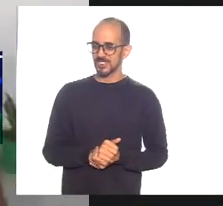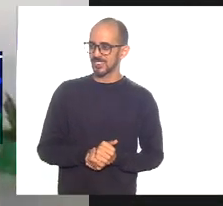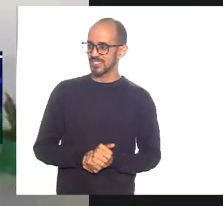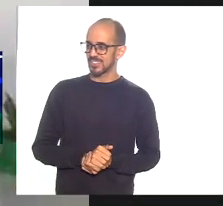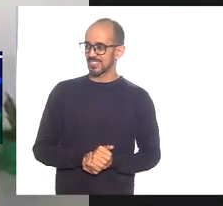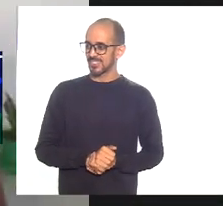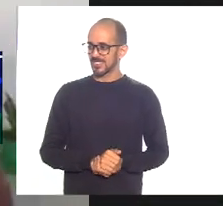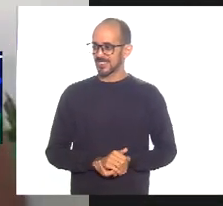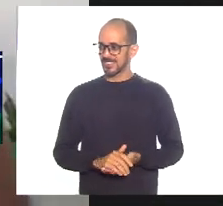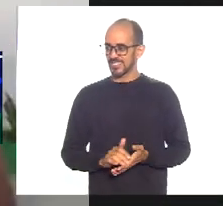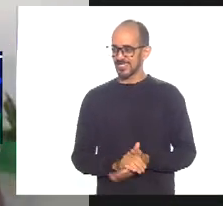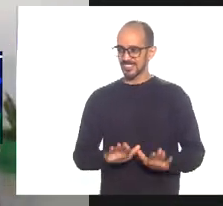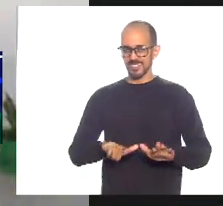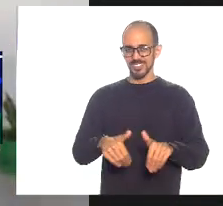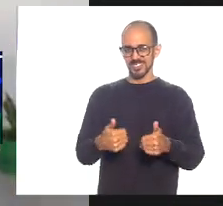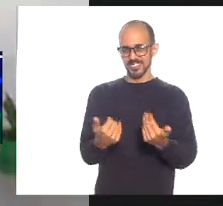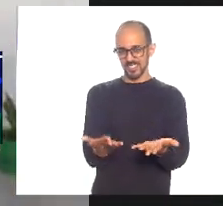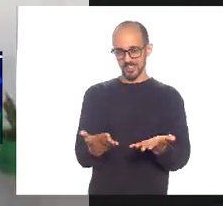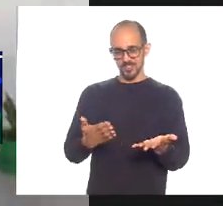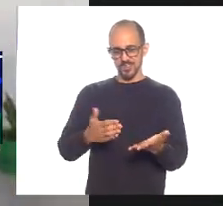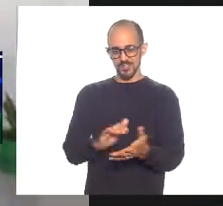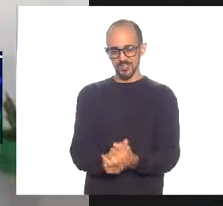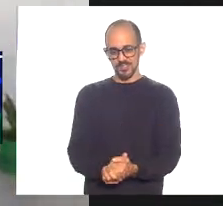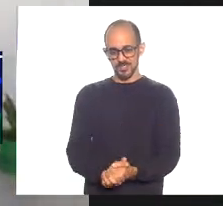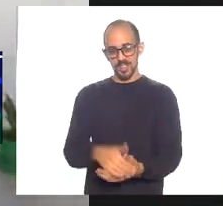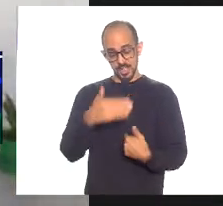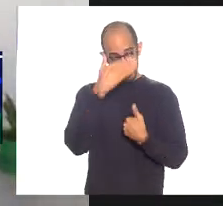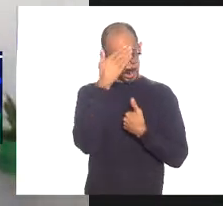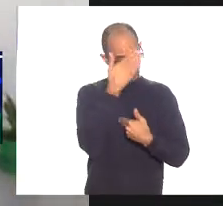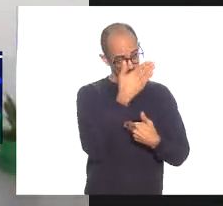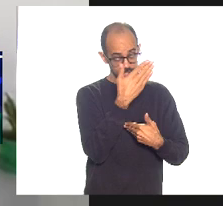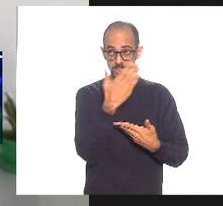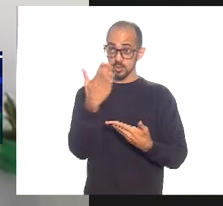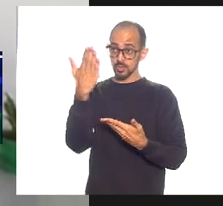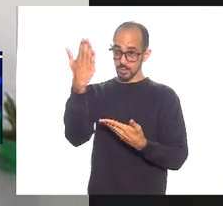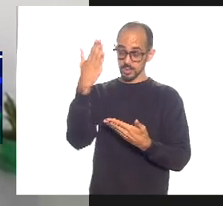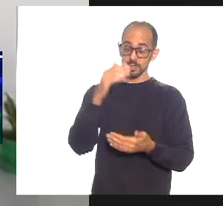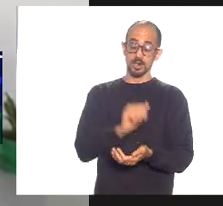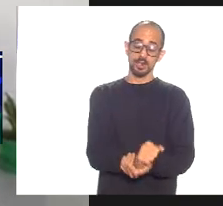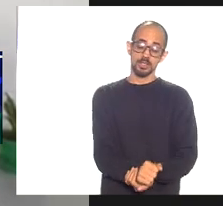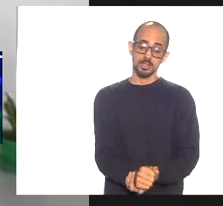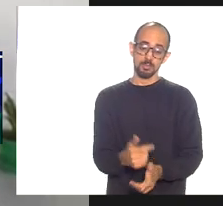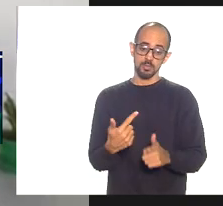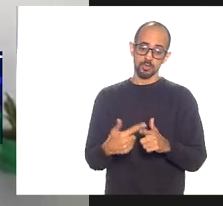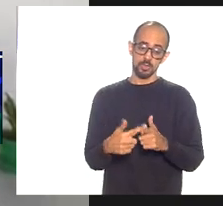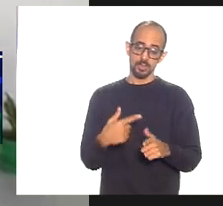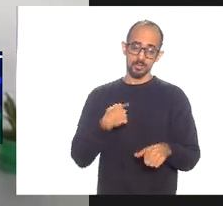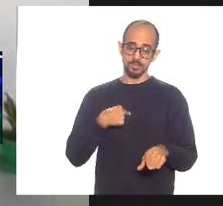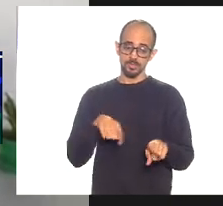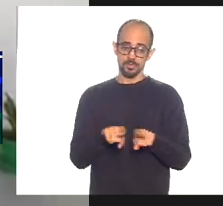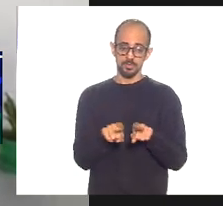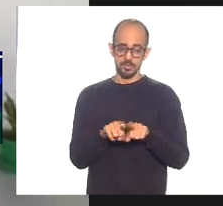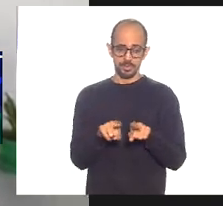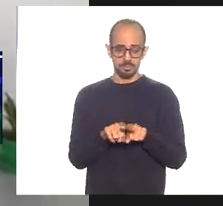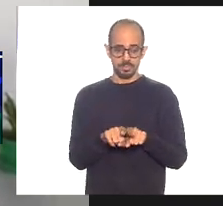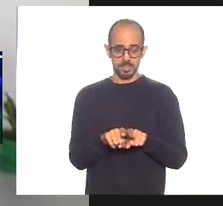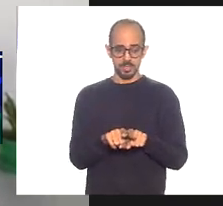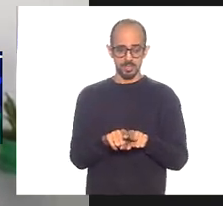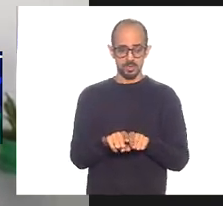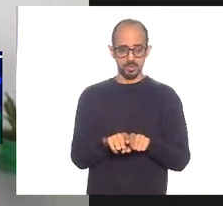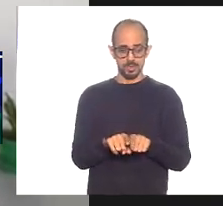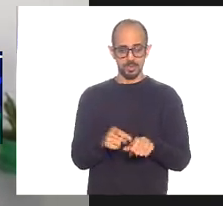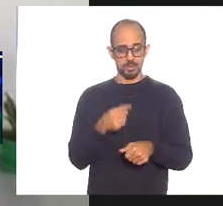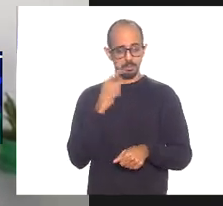sim e agradeço vossa excelência porque eu tô aqui também costurando